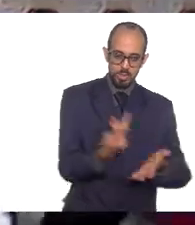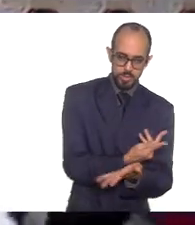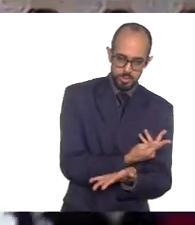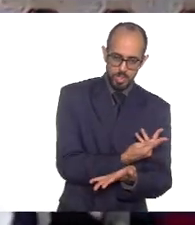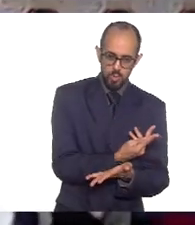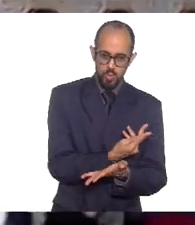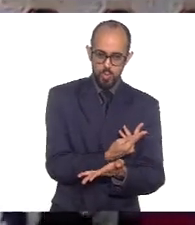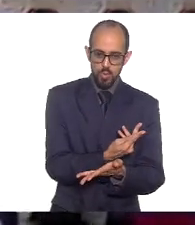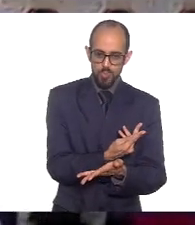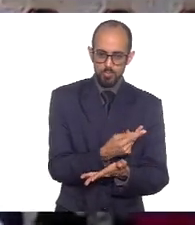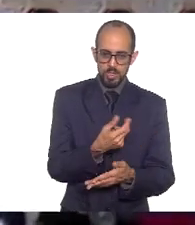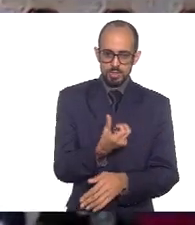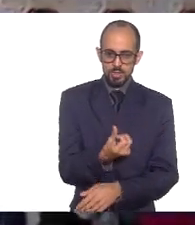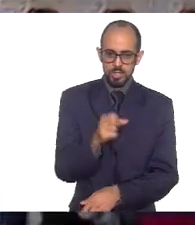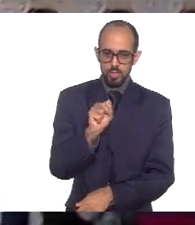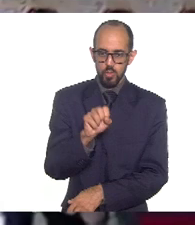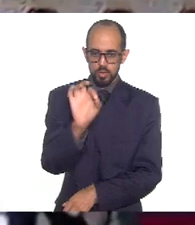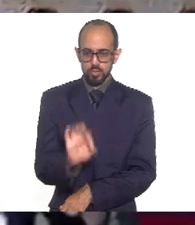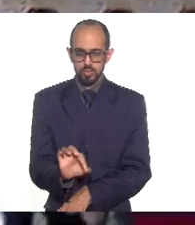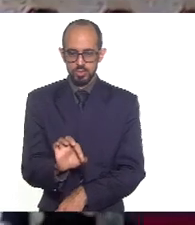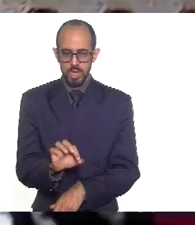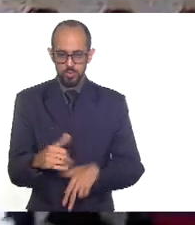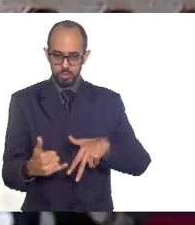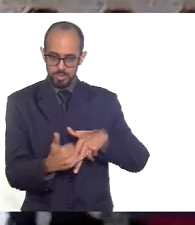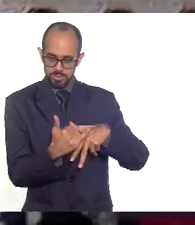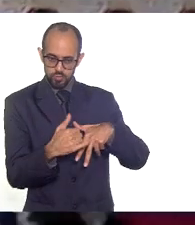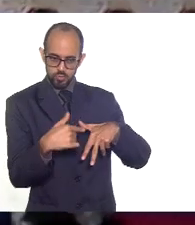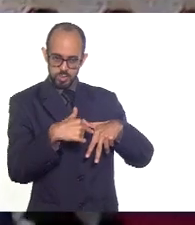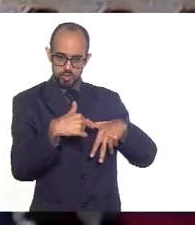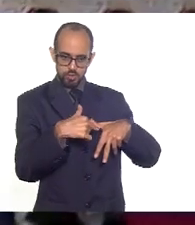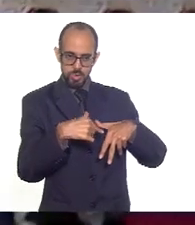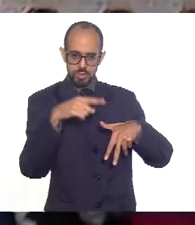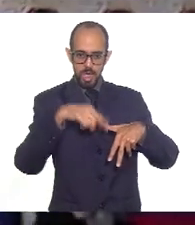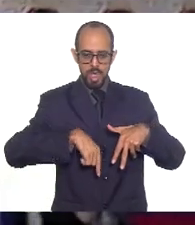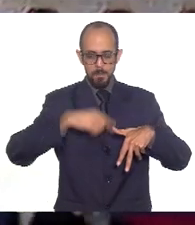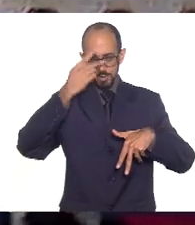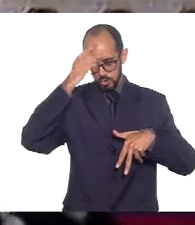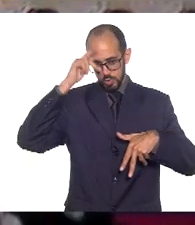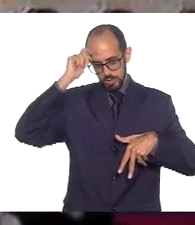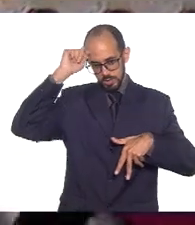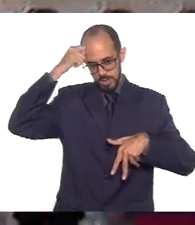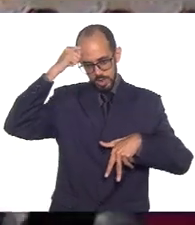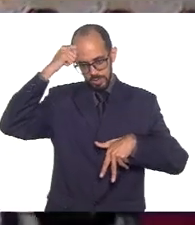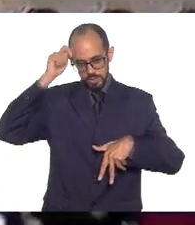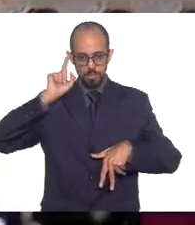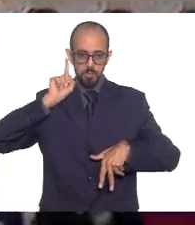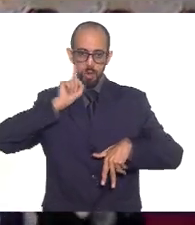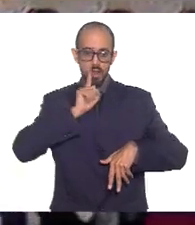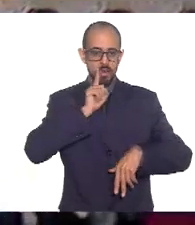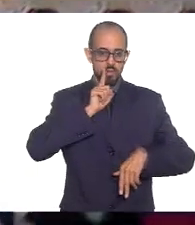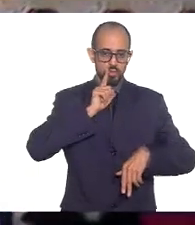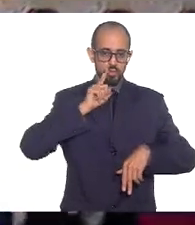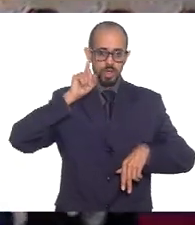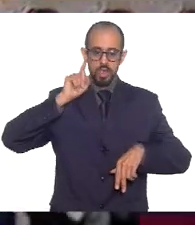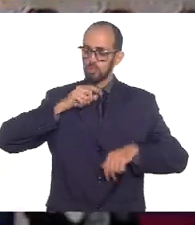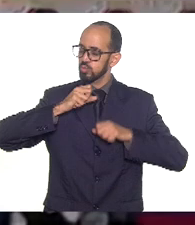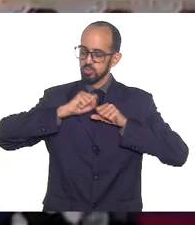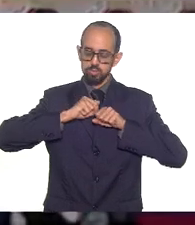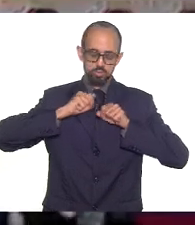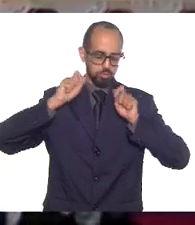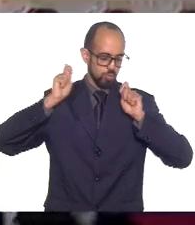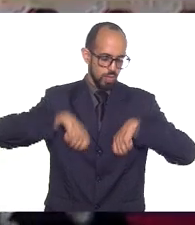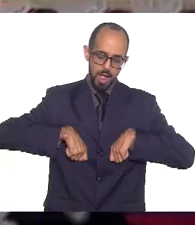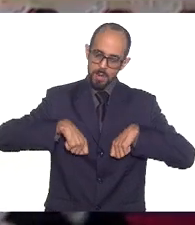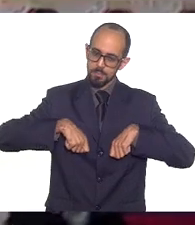Ferroviário 68 por cento dessas vítimas eram pessoas negras pretas e pardas ainda admissível Presidente seu